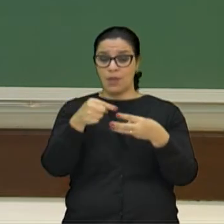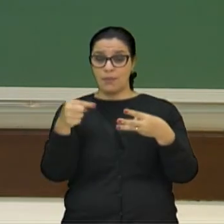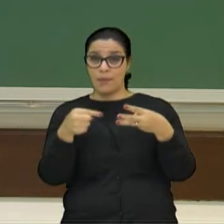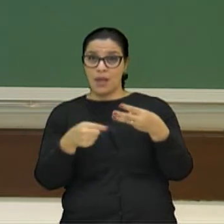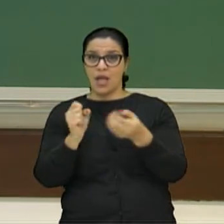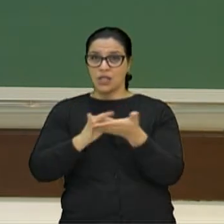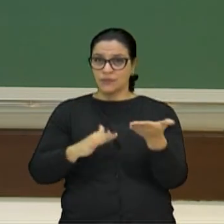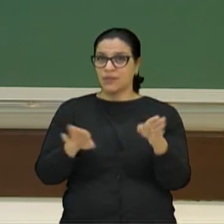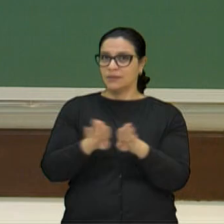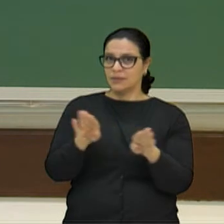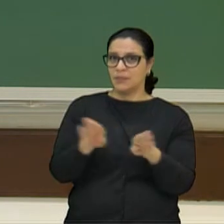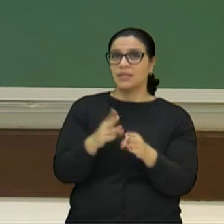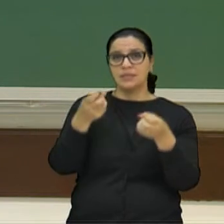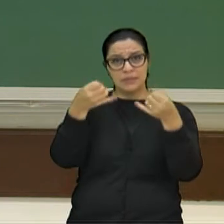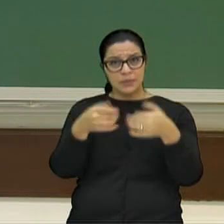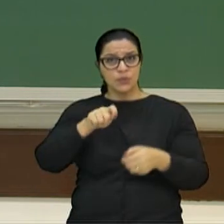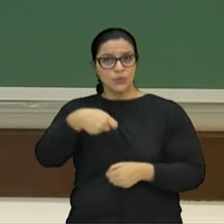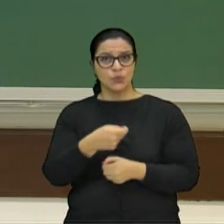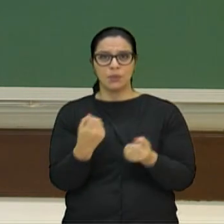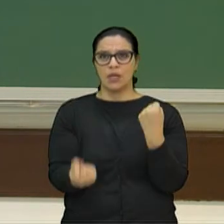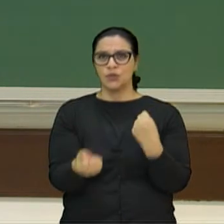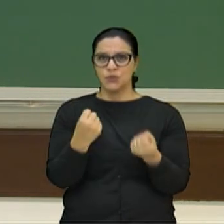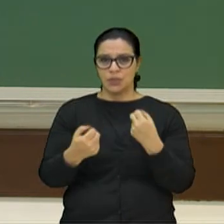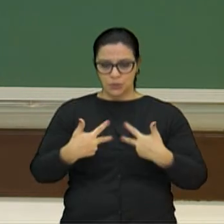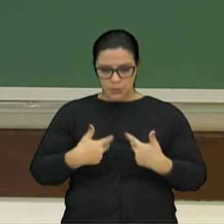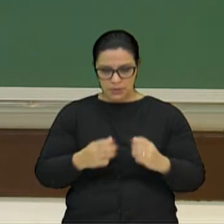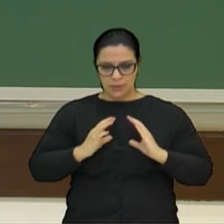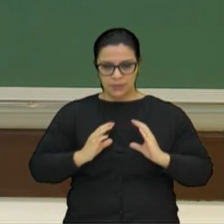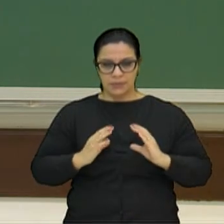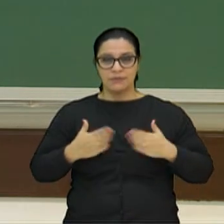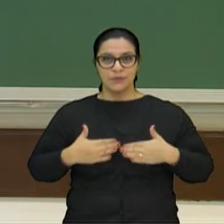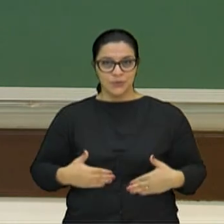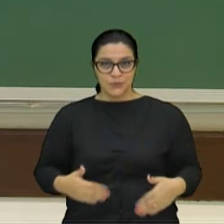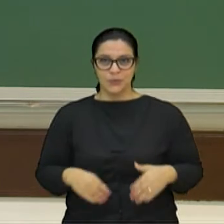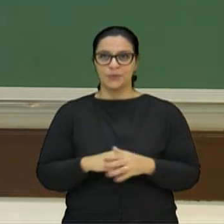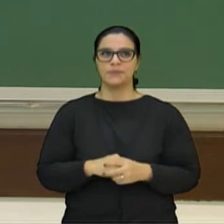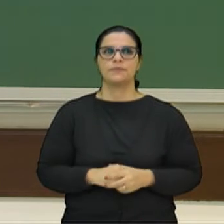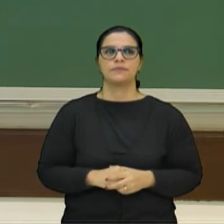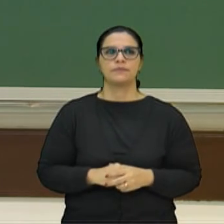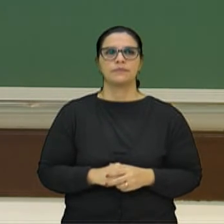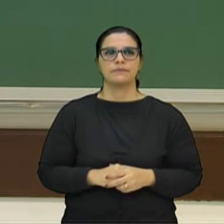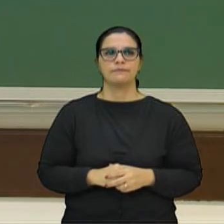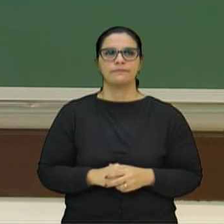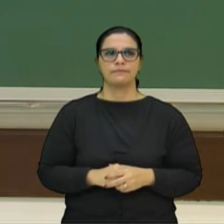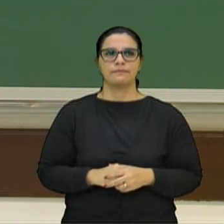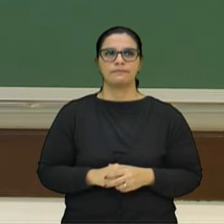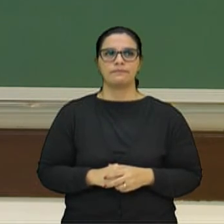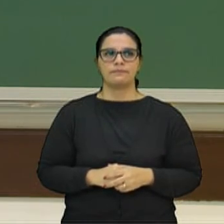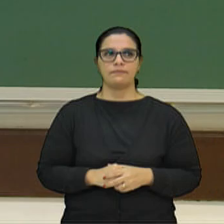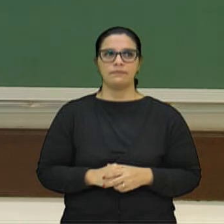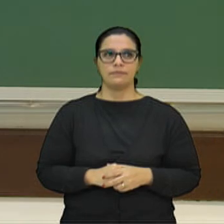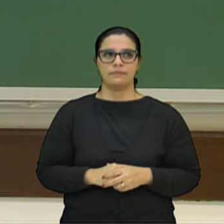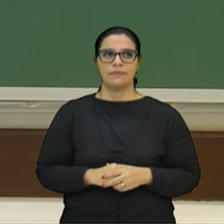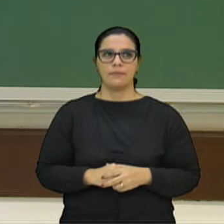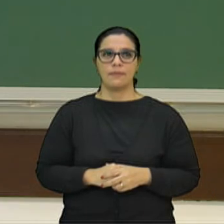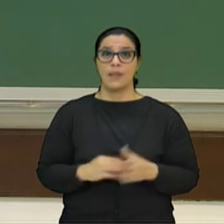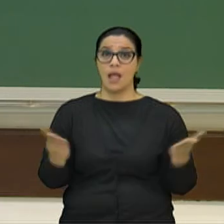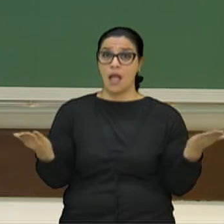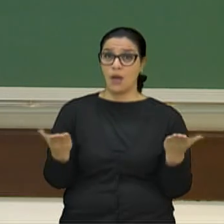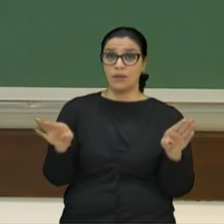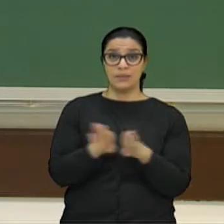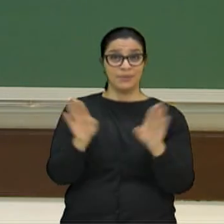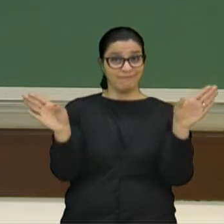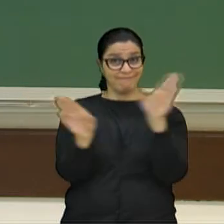outras atividades também que diz respeito à ginástica de conscientização corporal. Então aqui